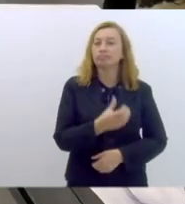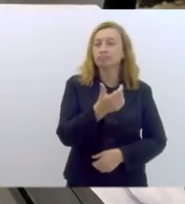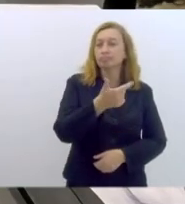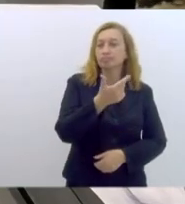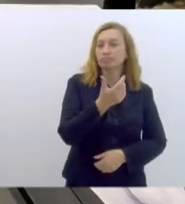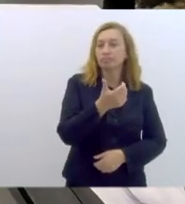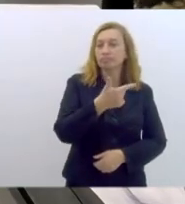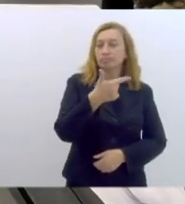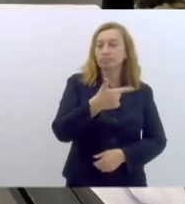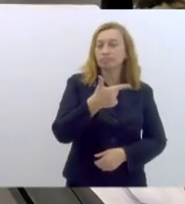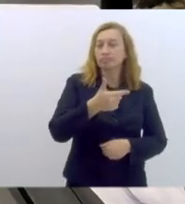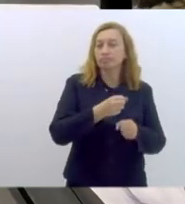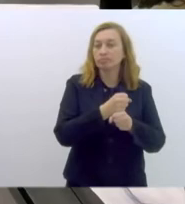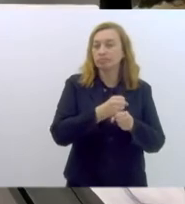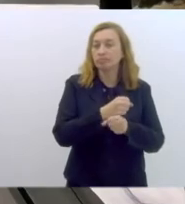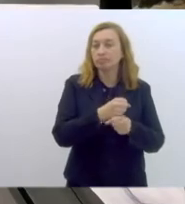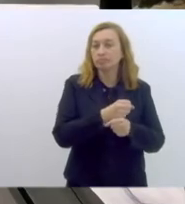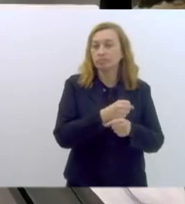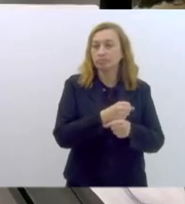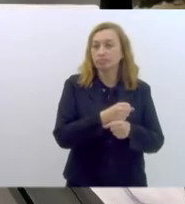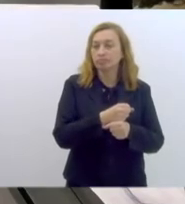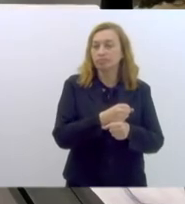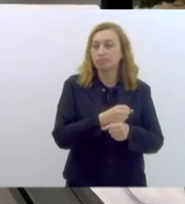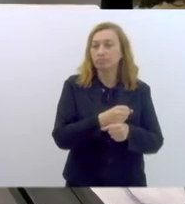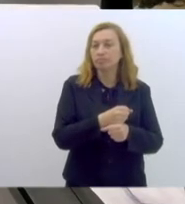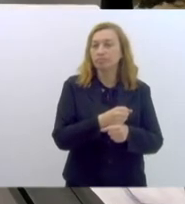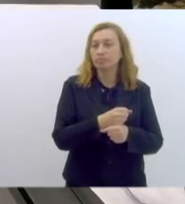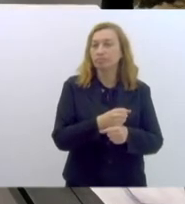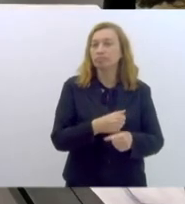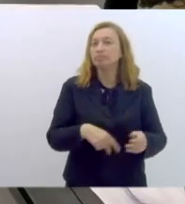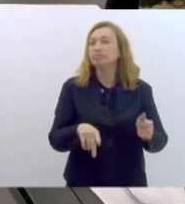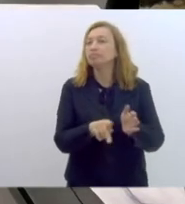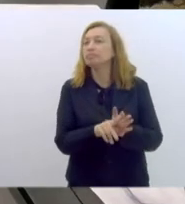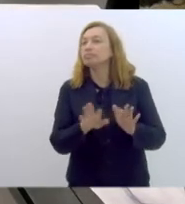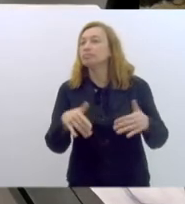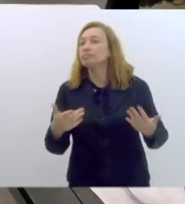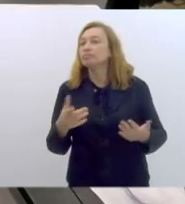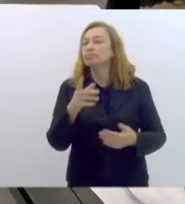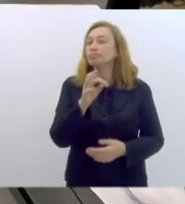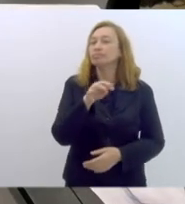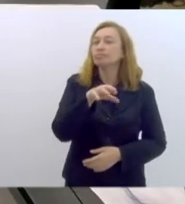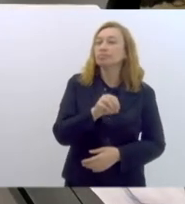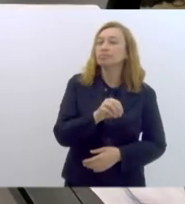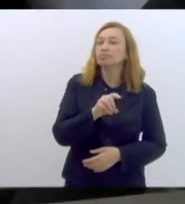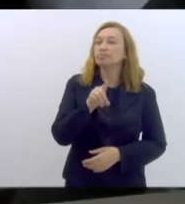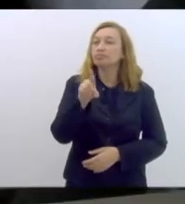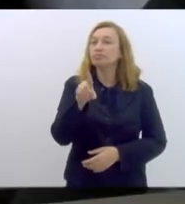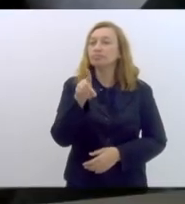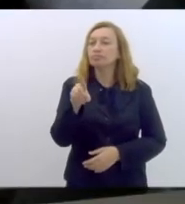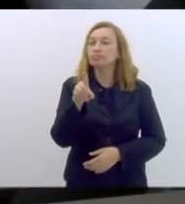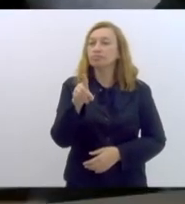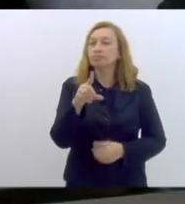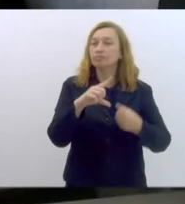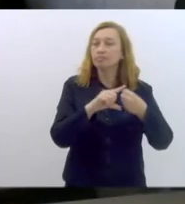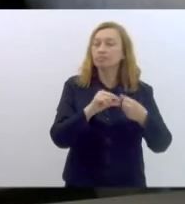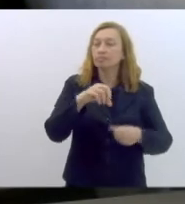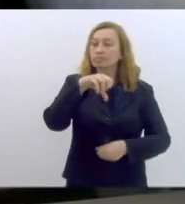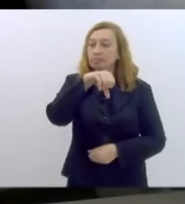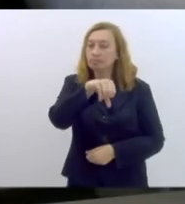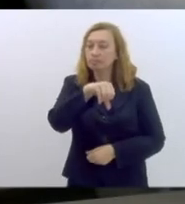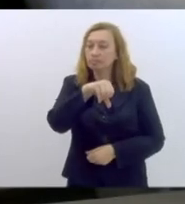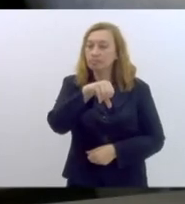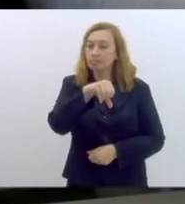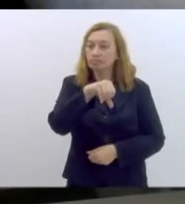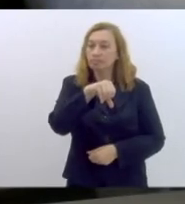segundo ano, que é a função de que aditivo... Aí é em função do artigo 9 da